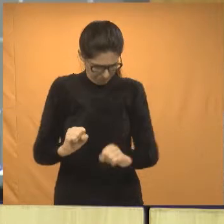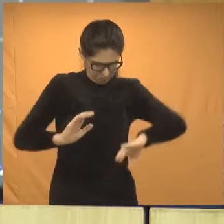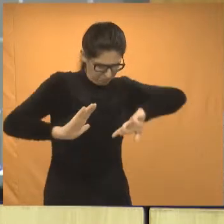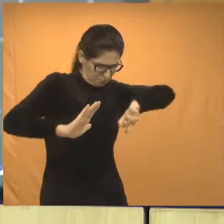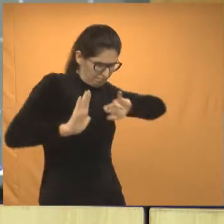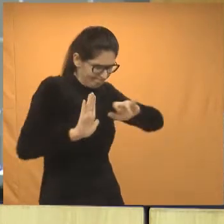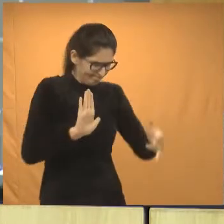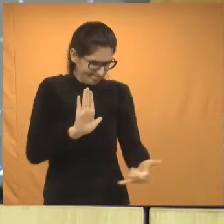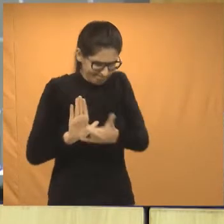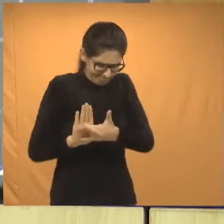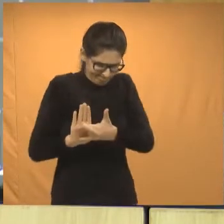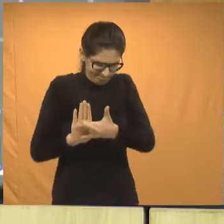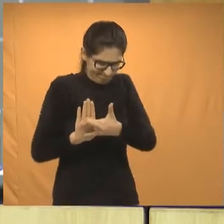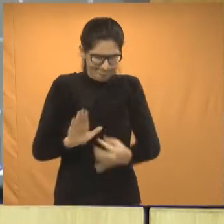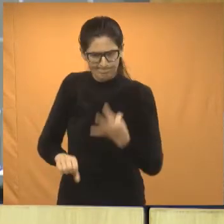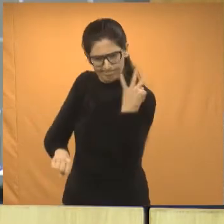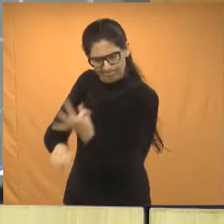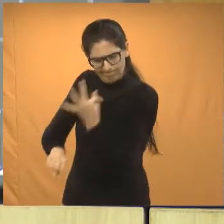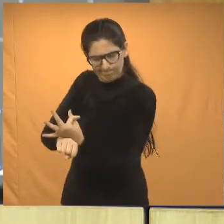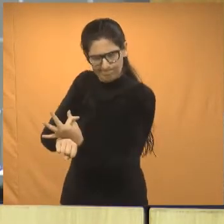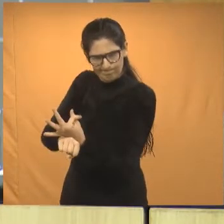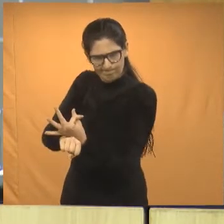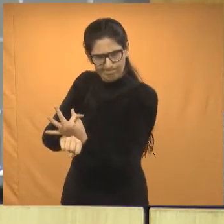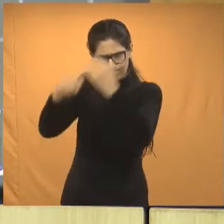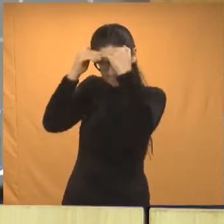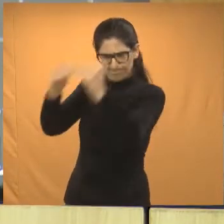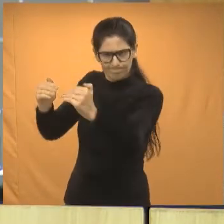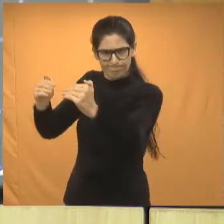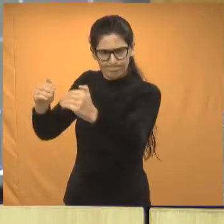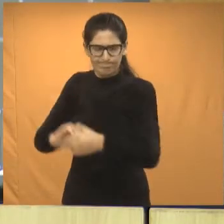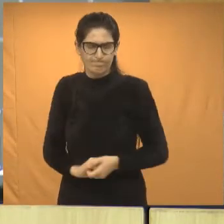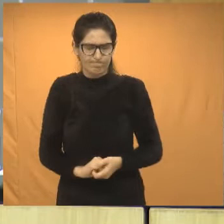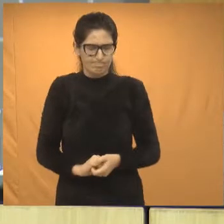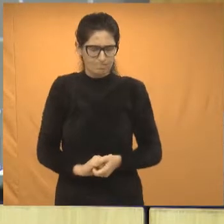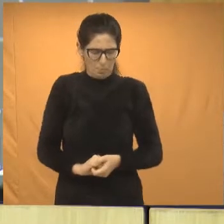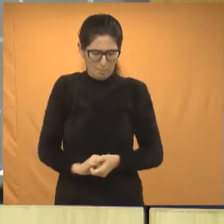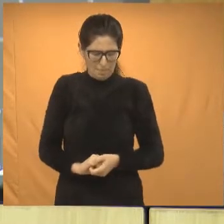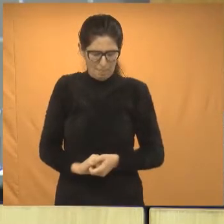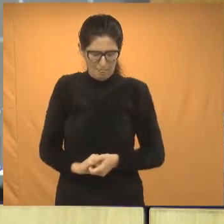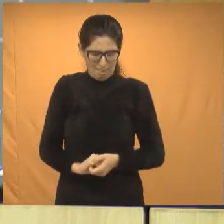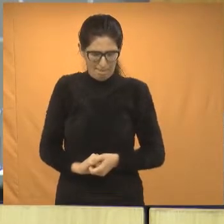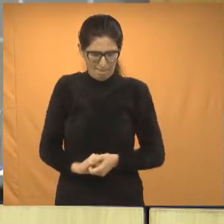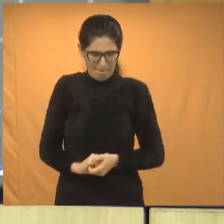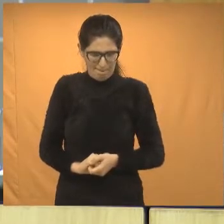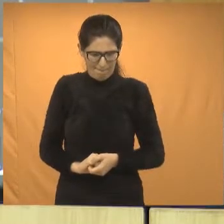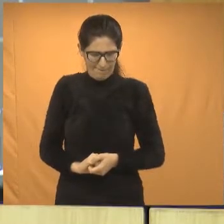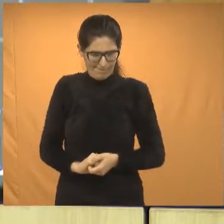exigências técnicas e legais, a realização de atividade,